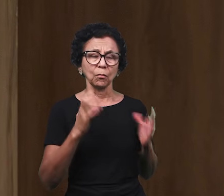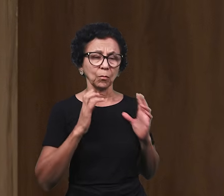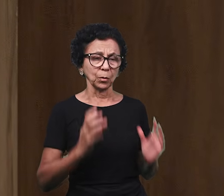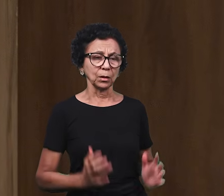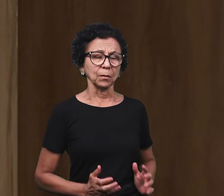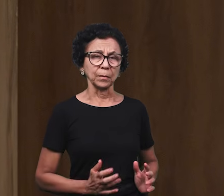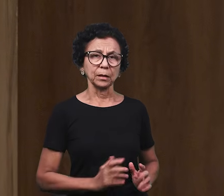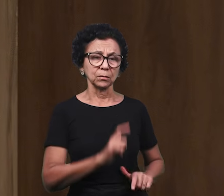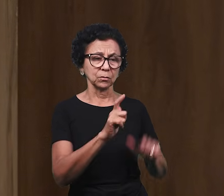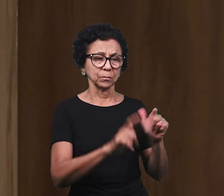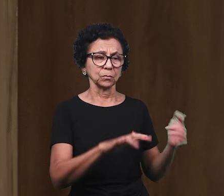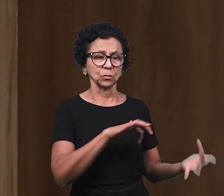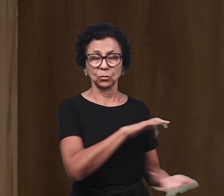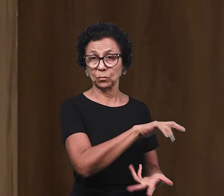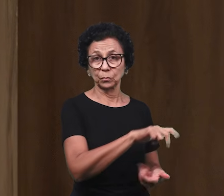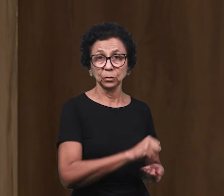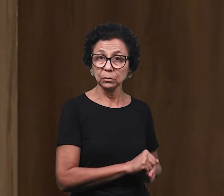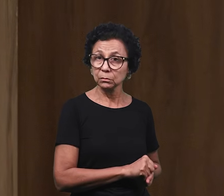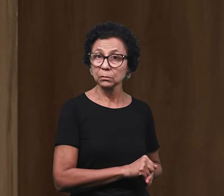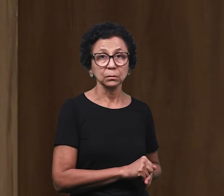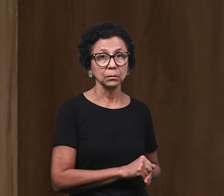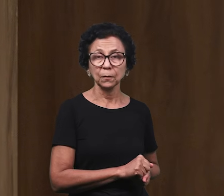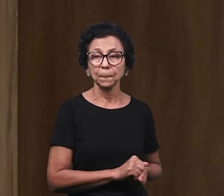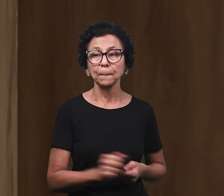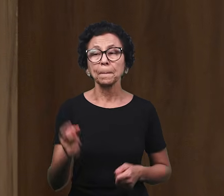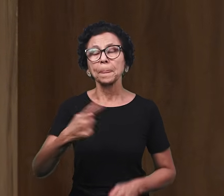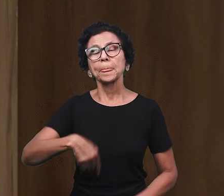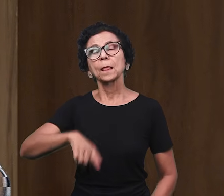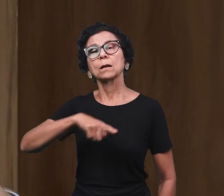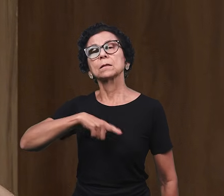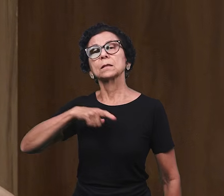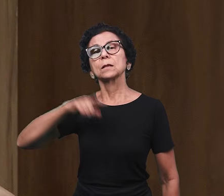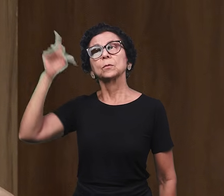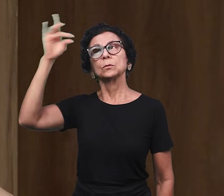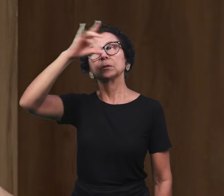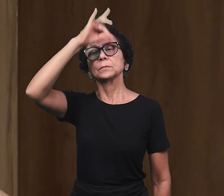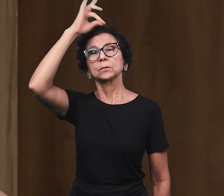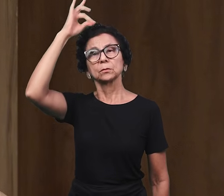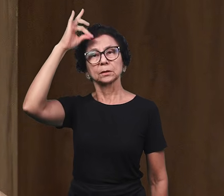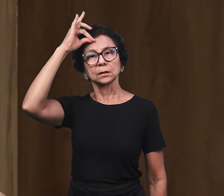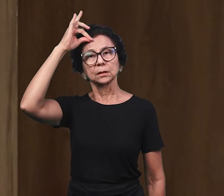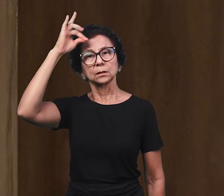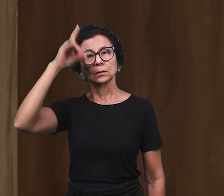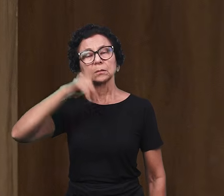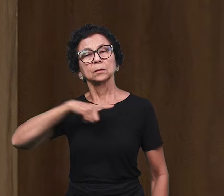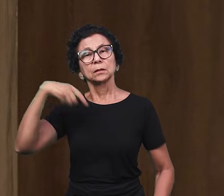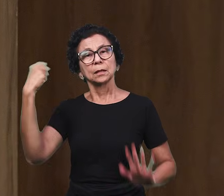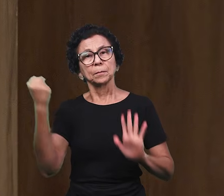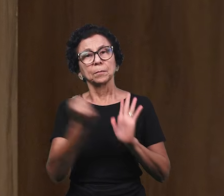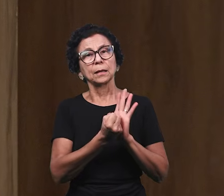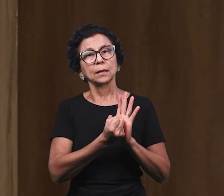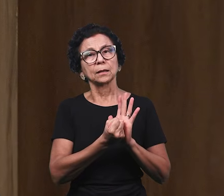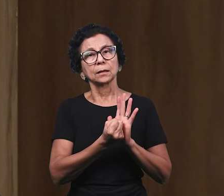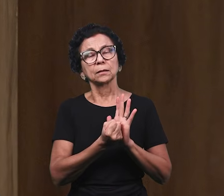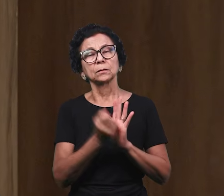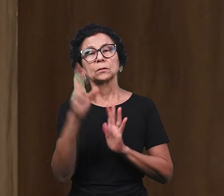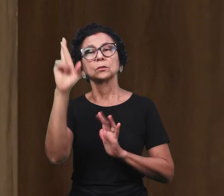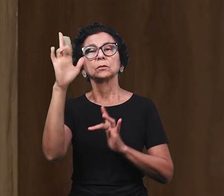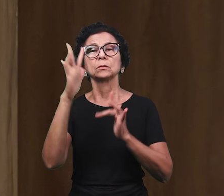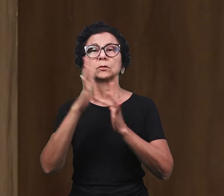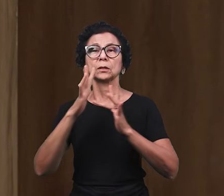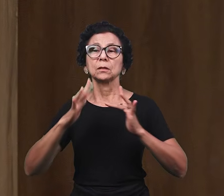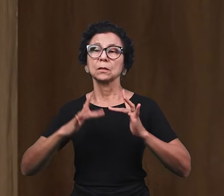Nós temos em nós a marca do Senhor Jesus. E isso, para nós, é